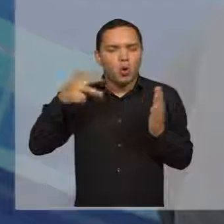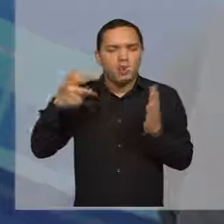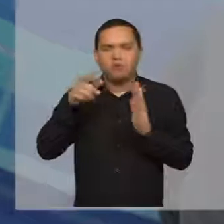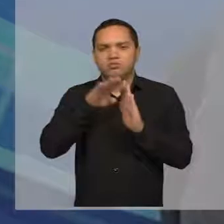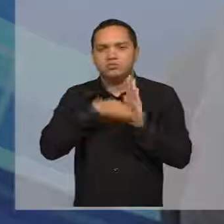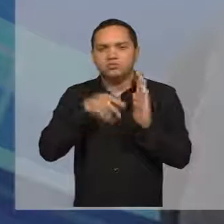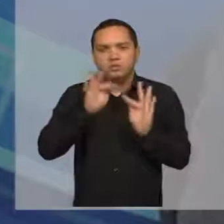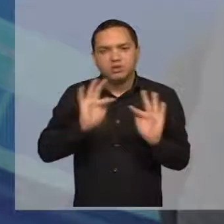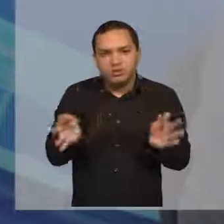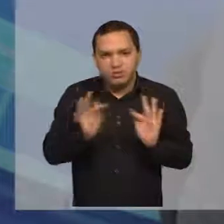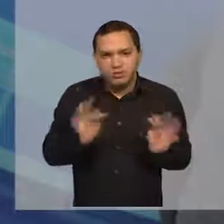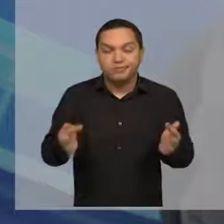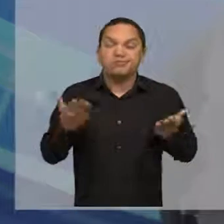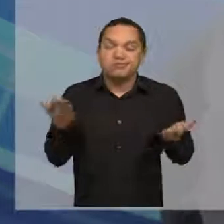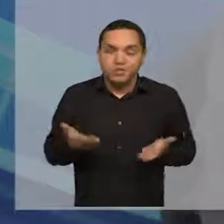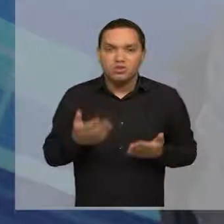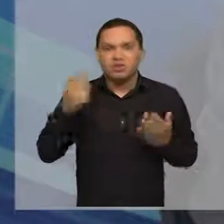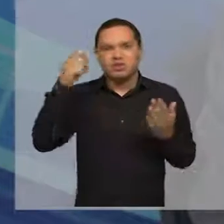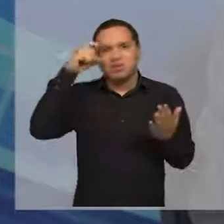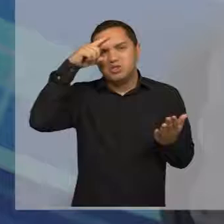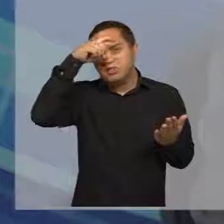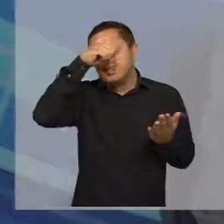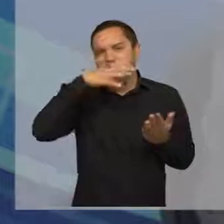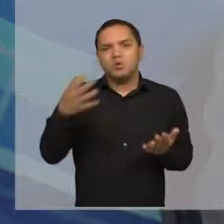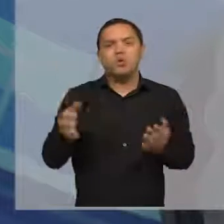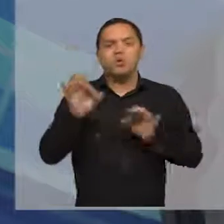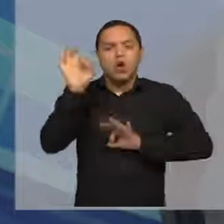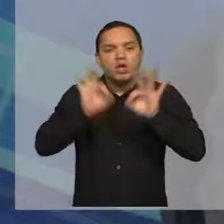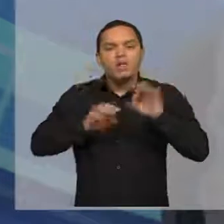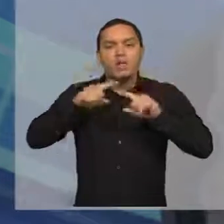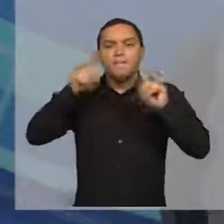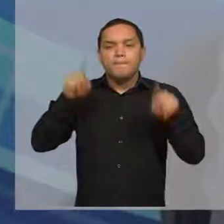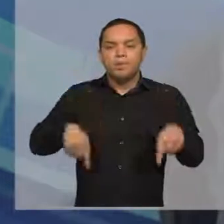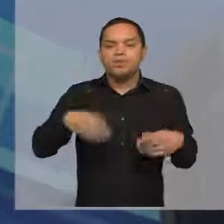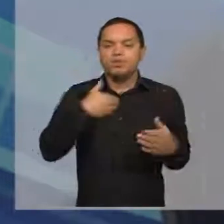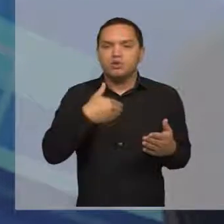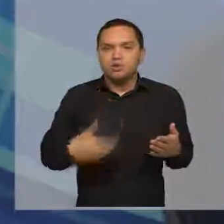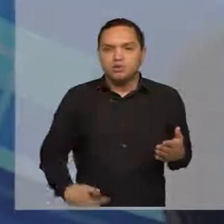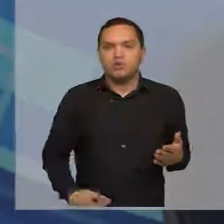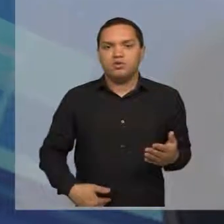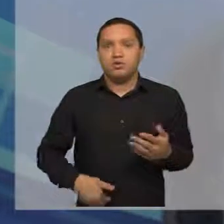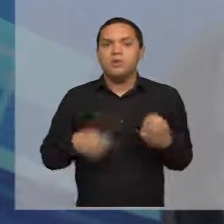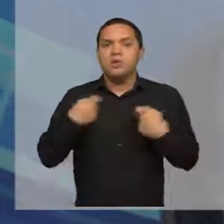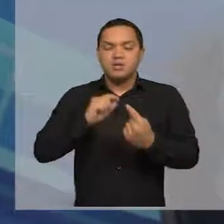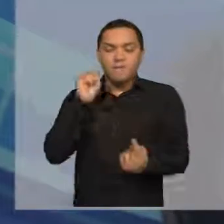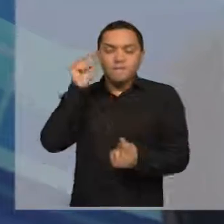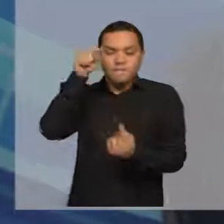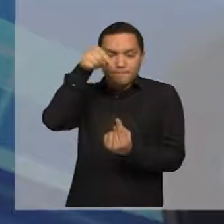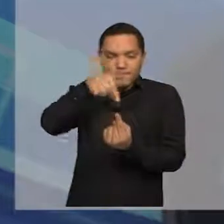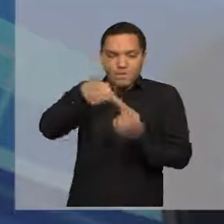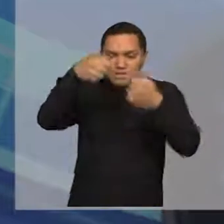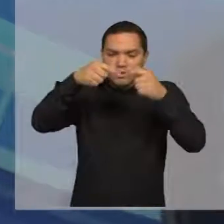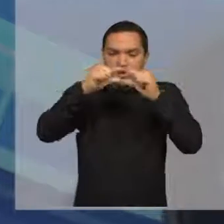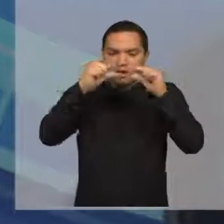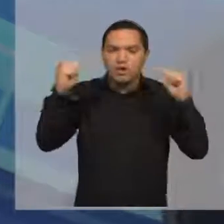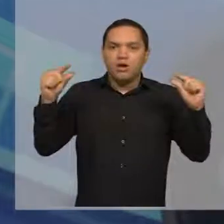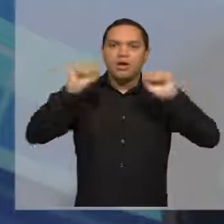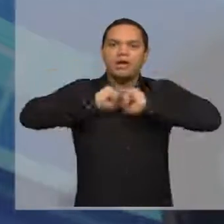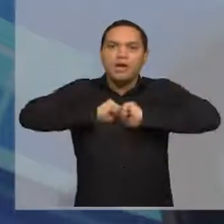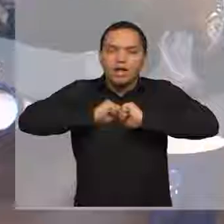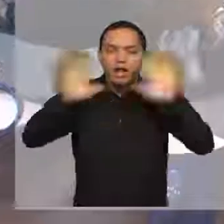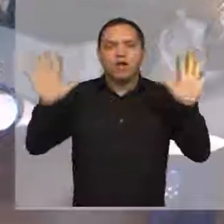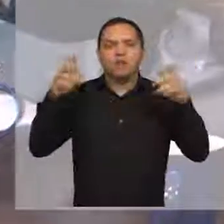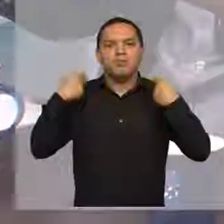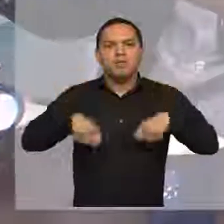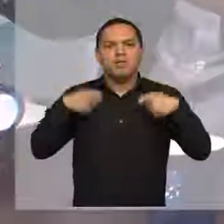difícil você trabalhar hoje uma meta, um plano de governo, onde as metas não sejam claras. A gente não consegue pegar o que é que esse governo de fato